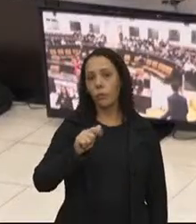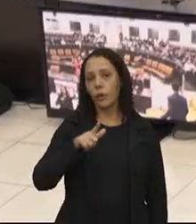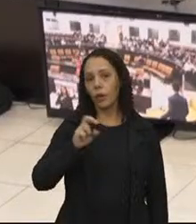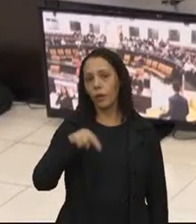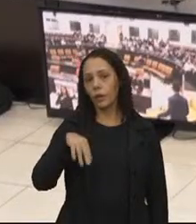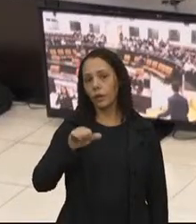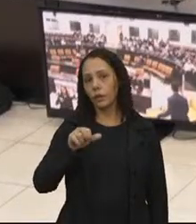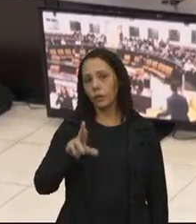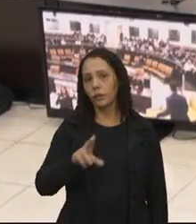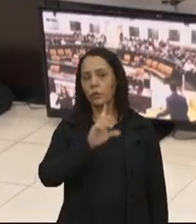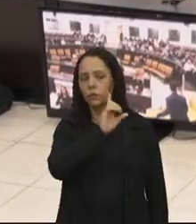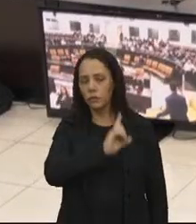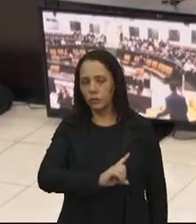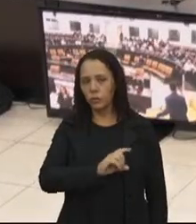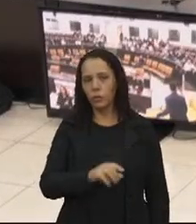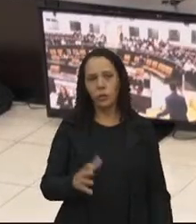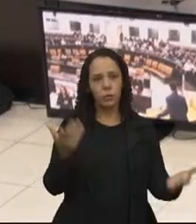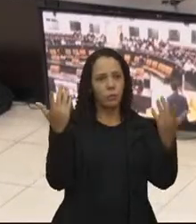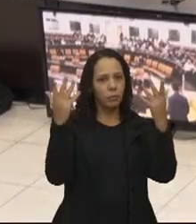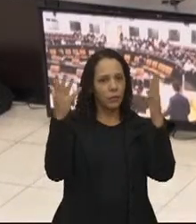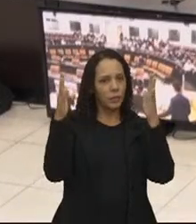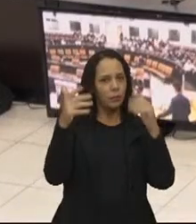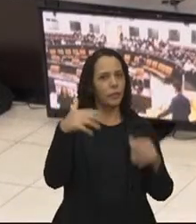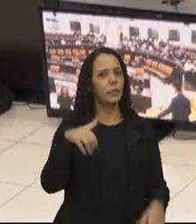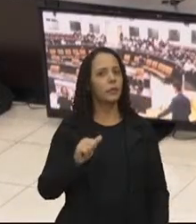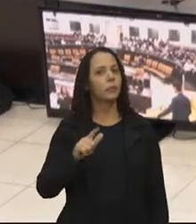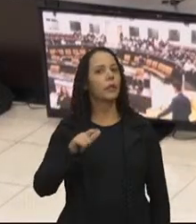diretor, mando um parabéns para a Aline lá.